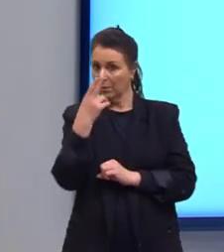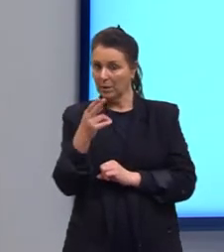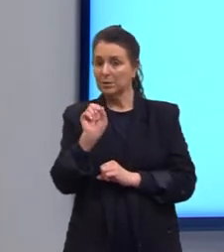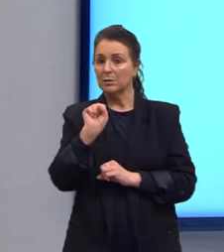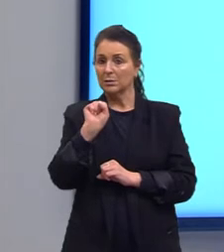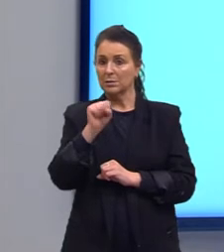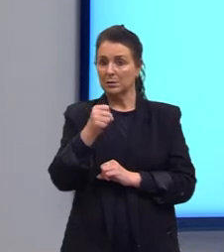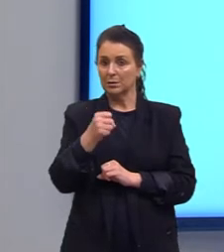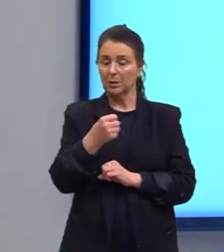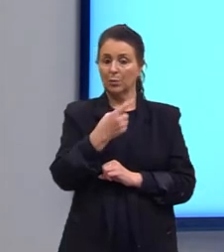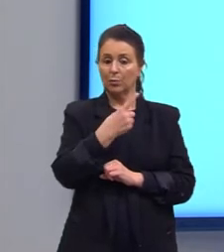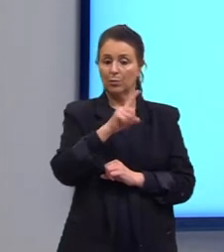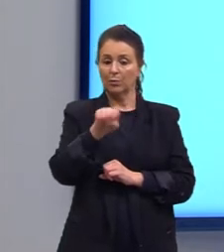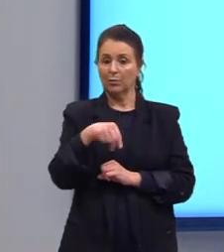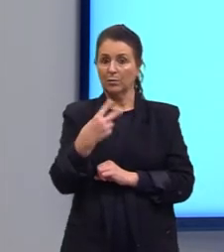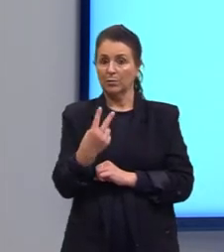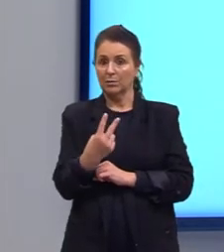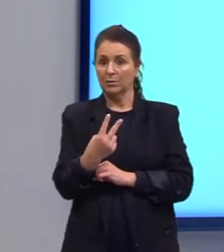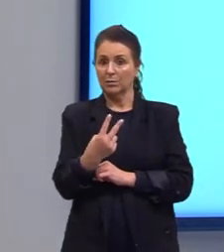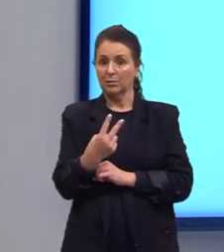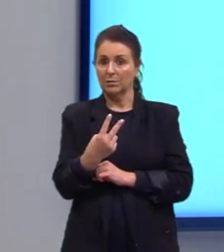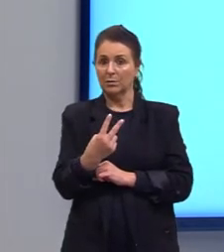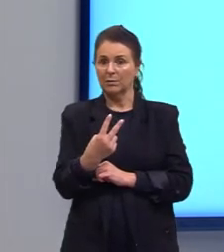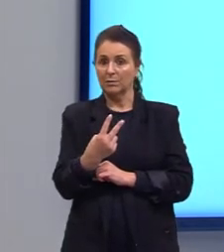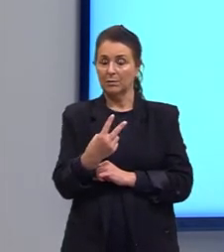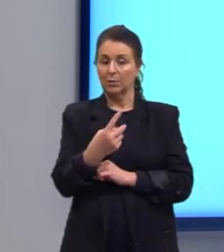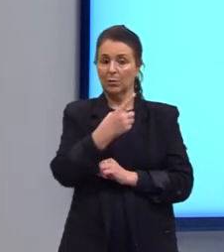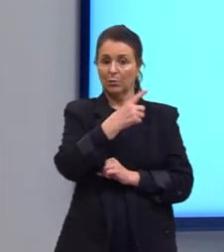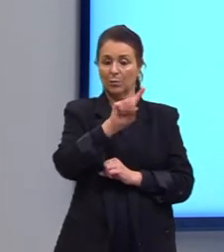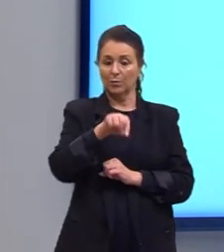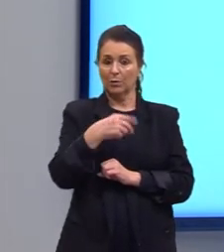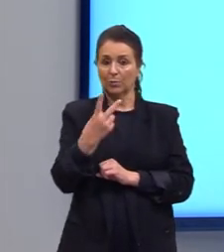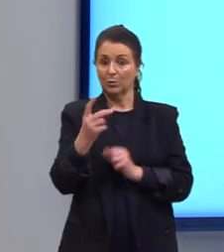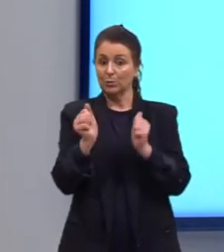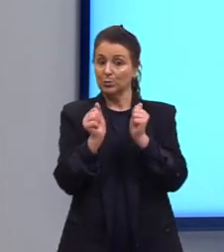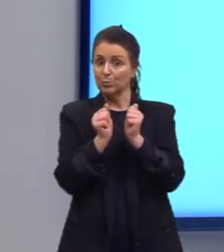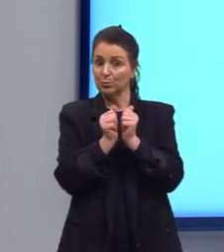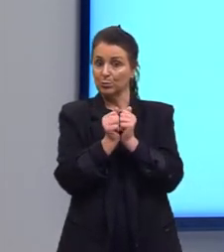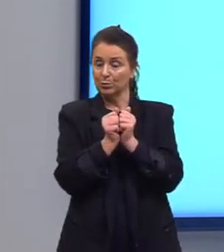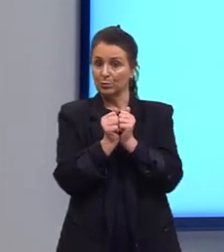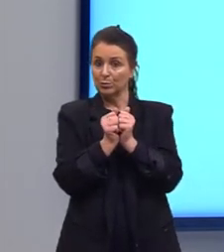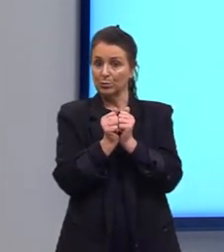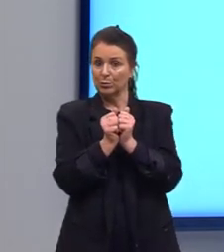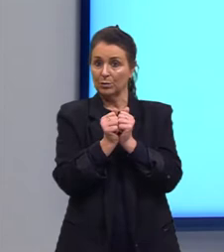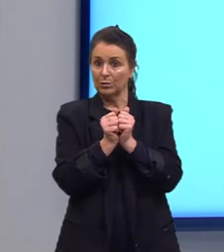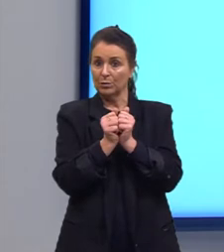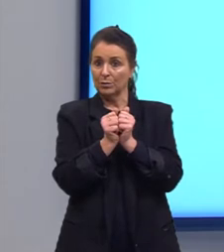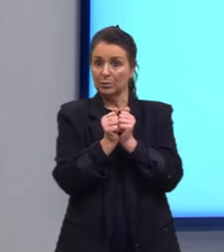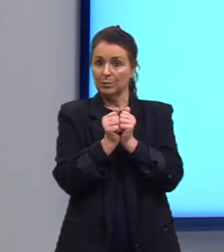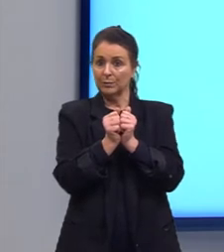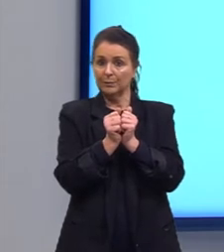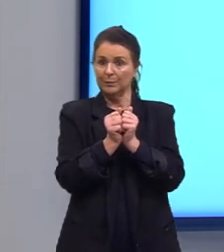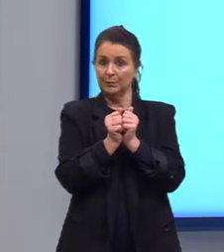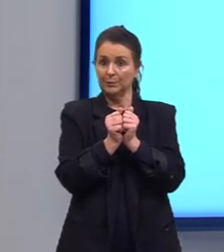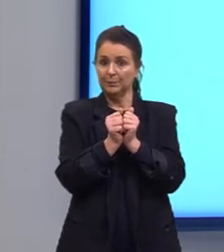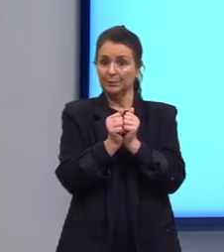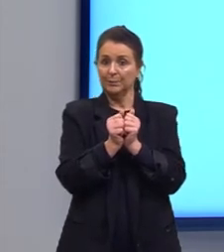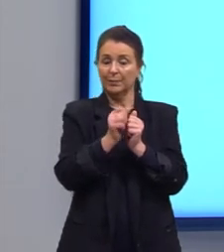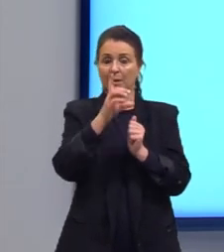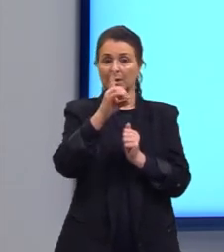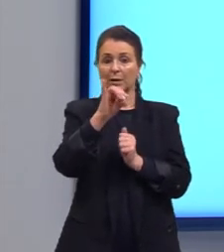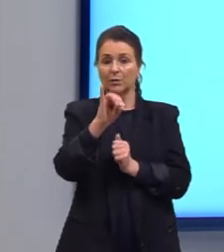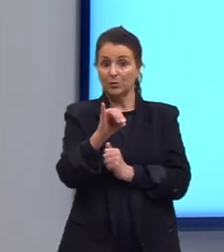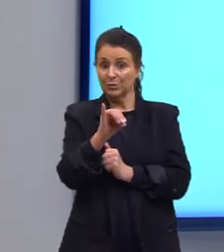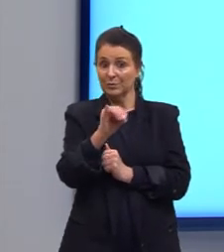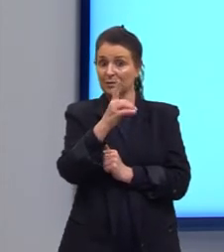sim 1,2 né porque eles estão juntinhos aqui né em sequência 1,2 de